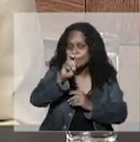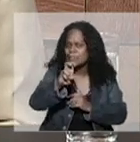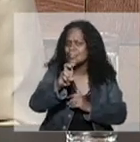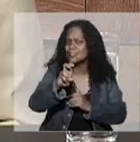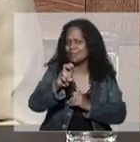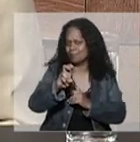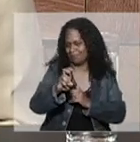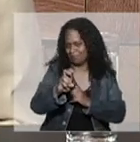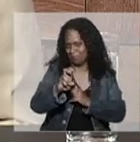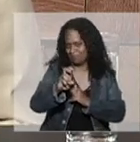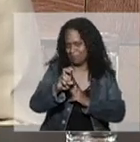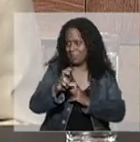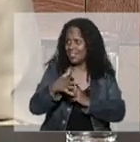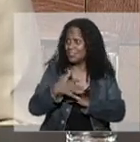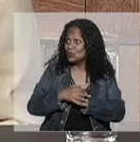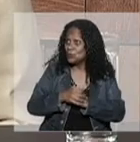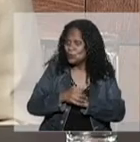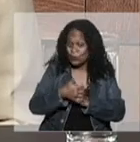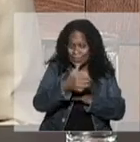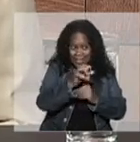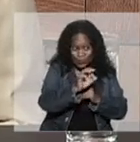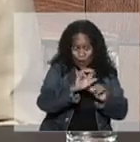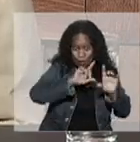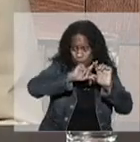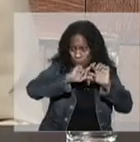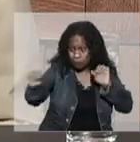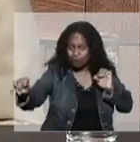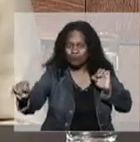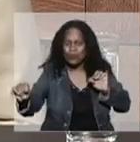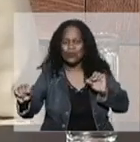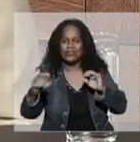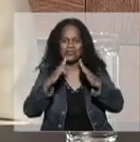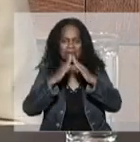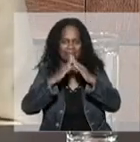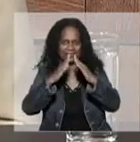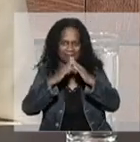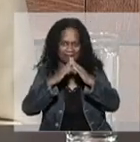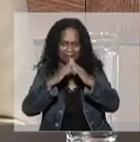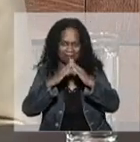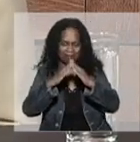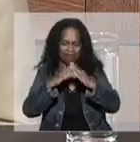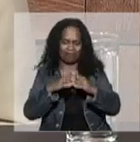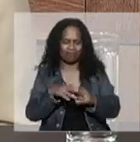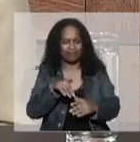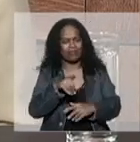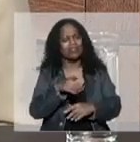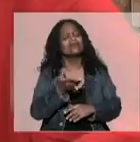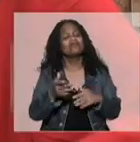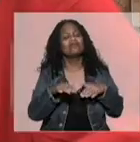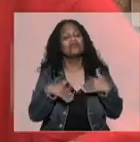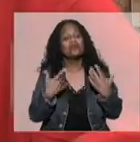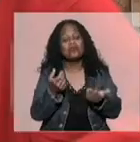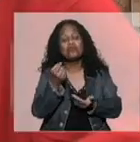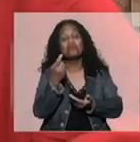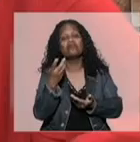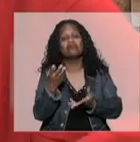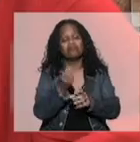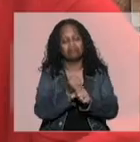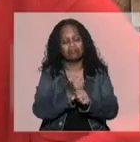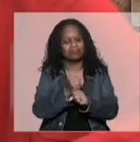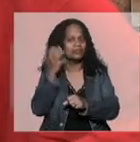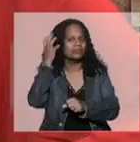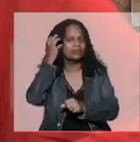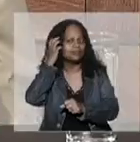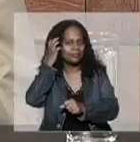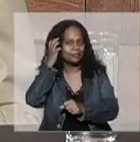10h15. Aí eu saía 10 horas da rádio, corria para casa. Corria para casa. E você ficou quanto tempo